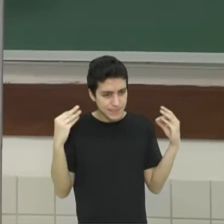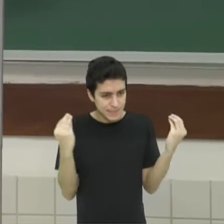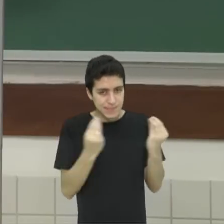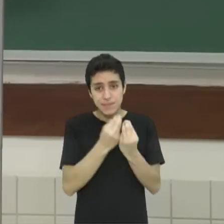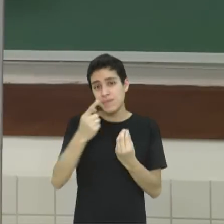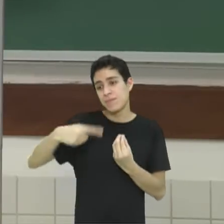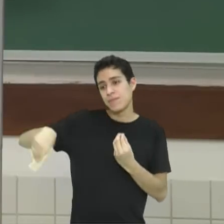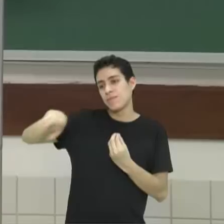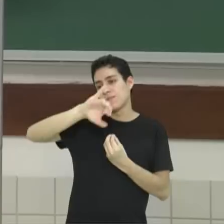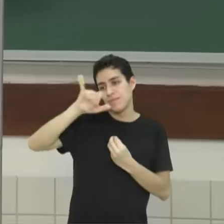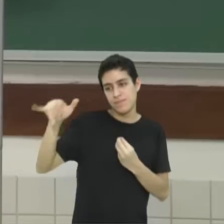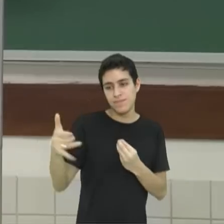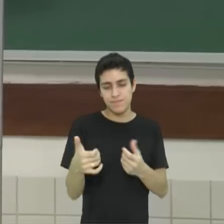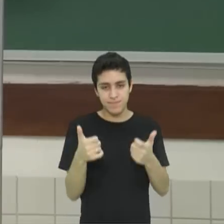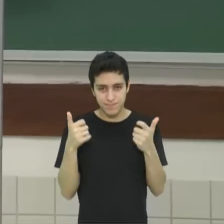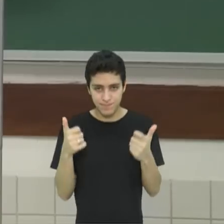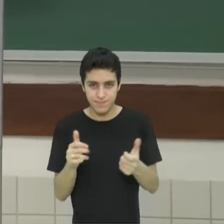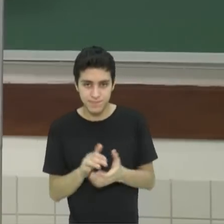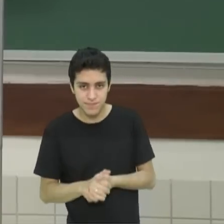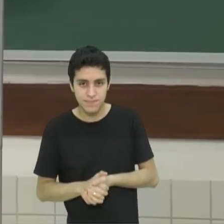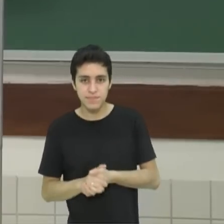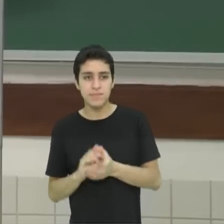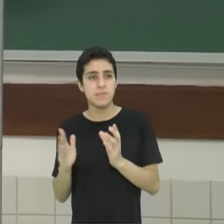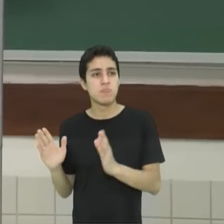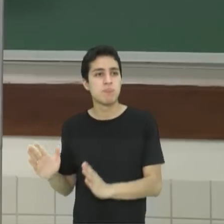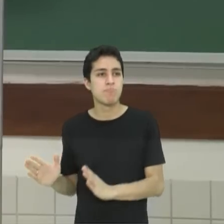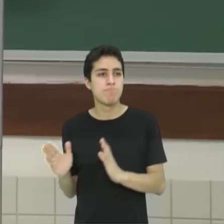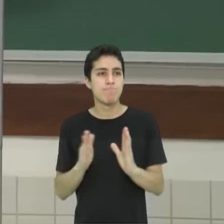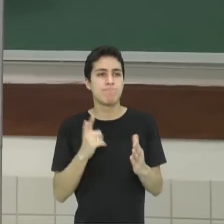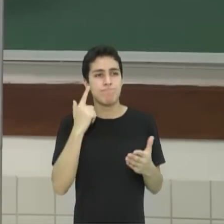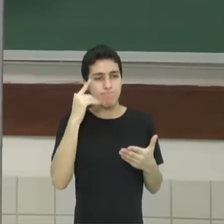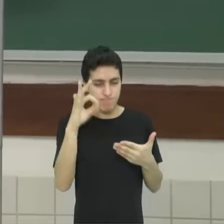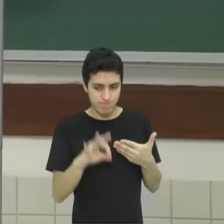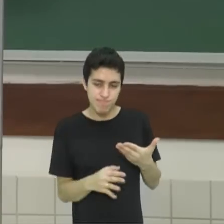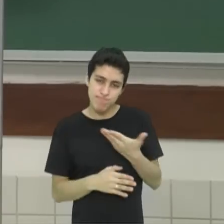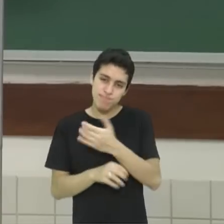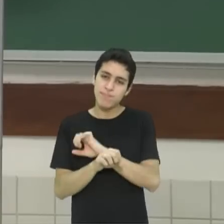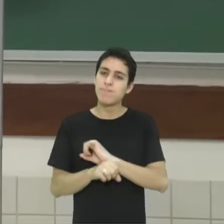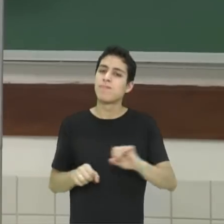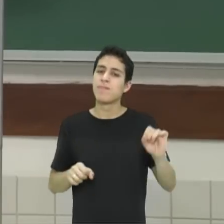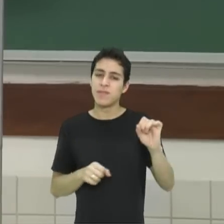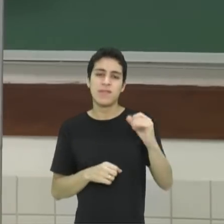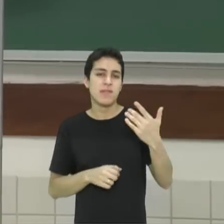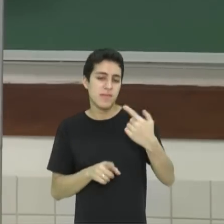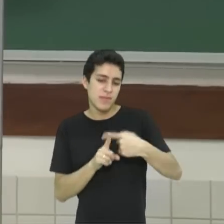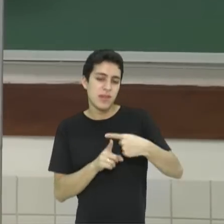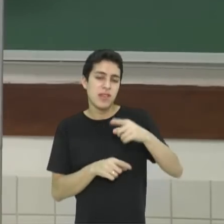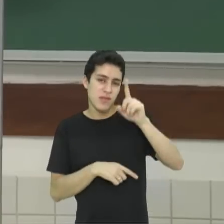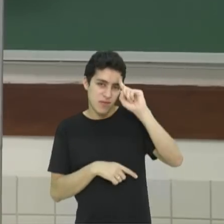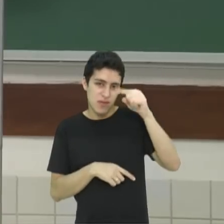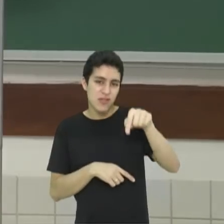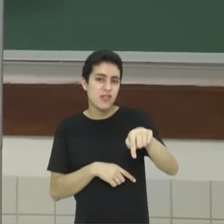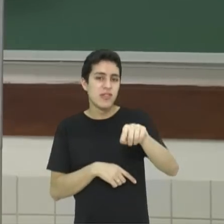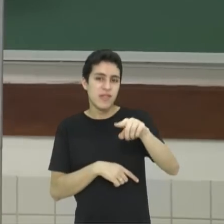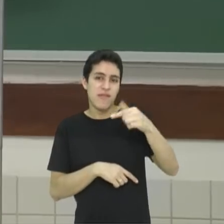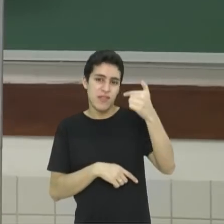você aproveitar. Vamos ver. Então, a correção seria impossível, porque o dia tem 24